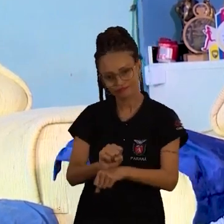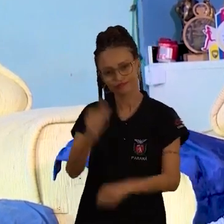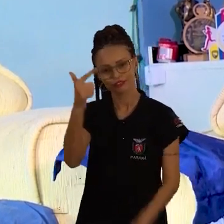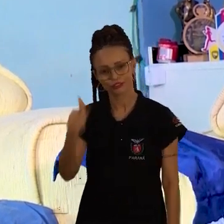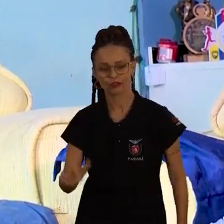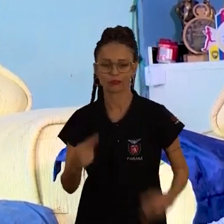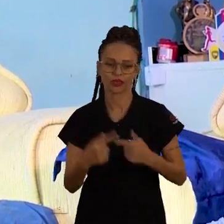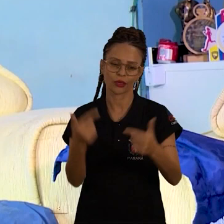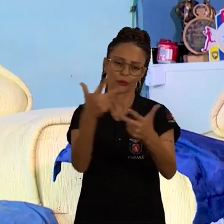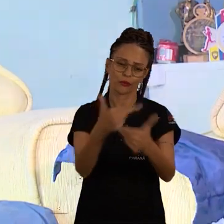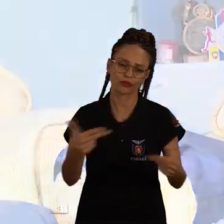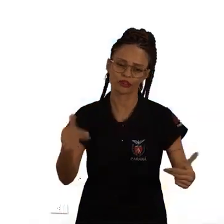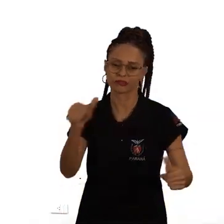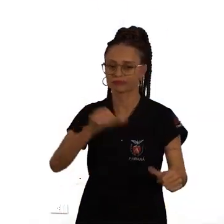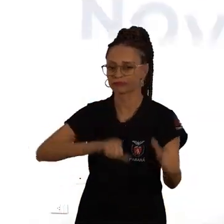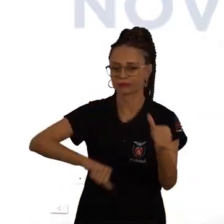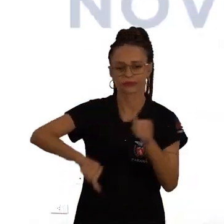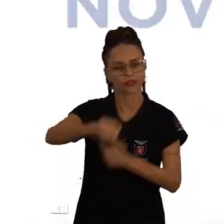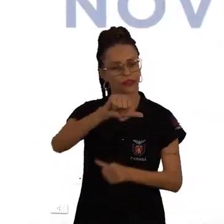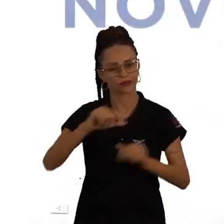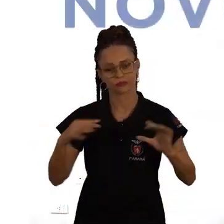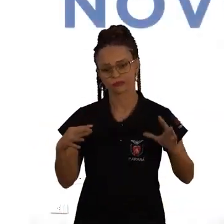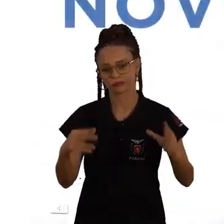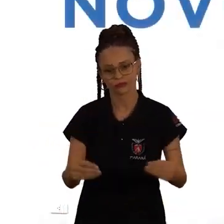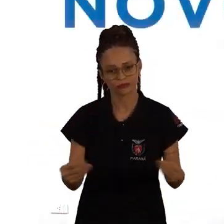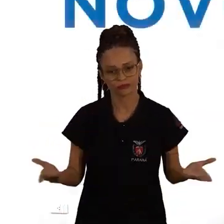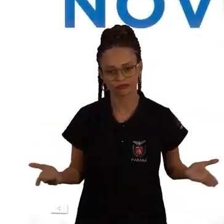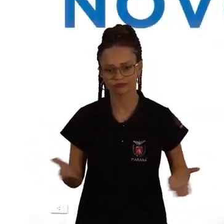Porque as coisas mudaram tudo.